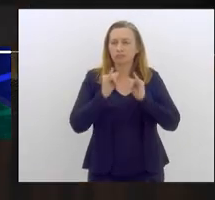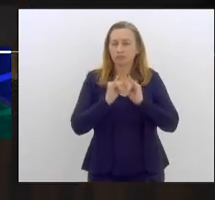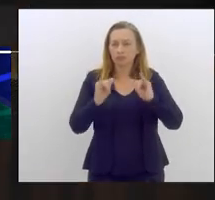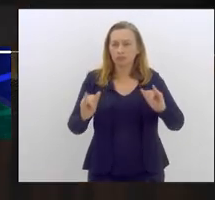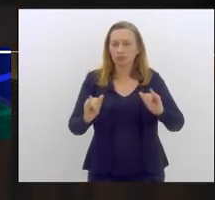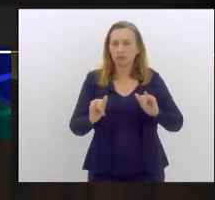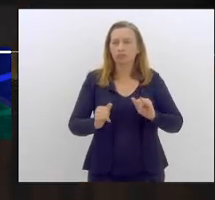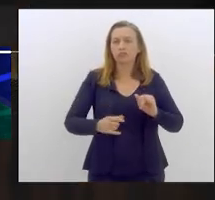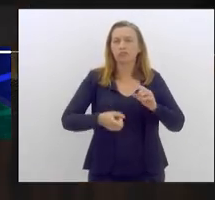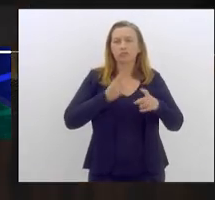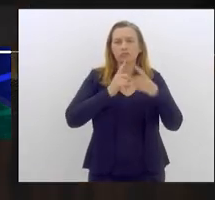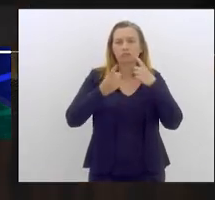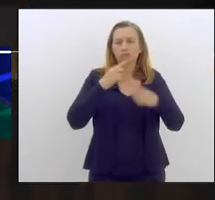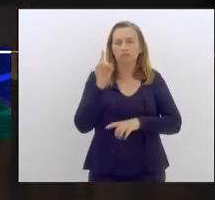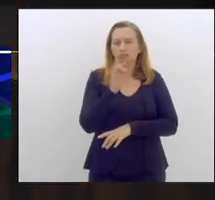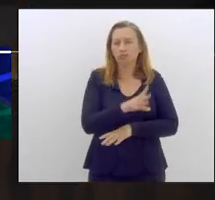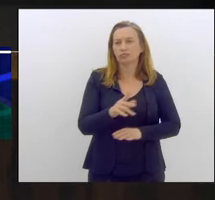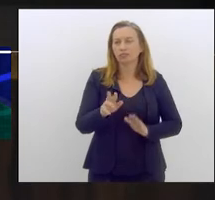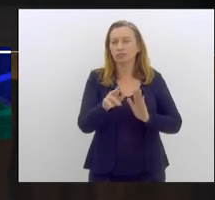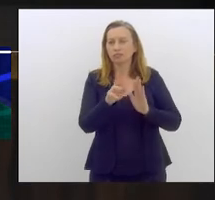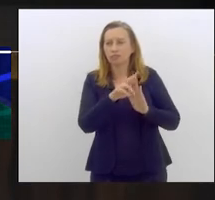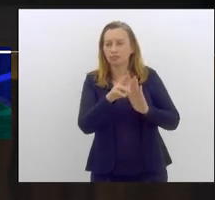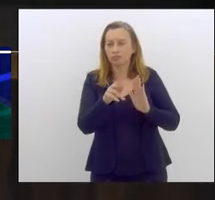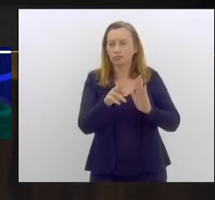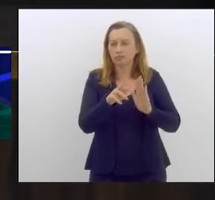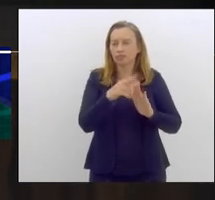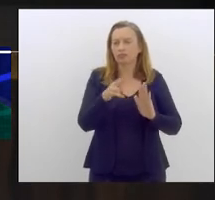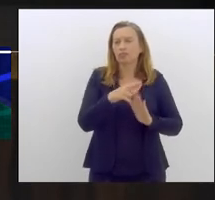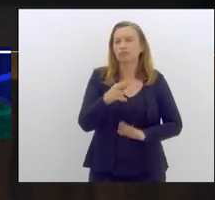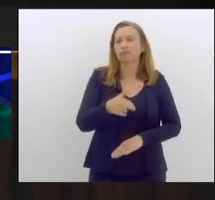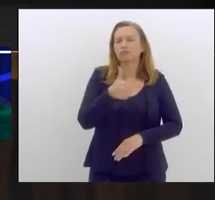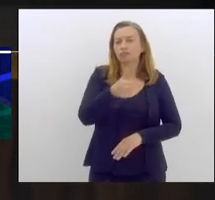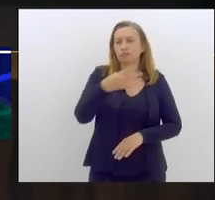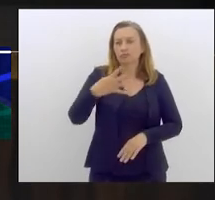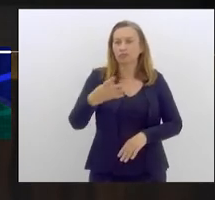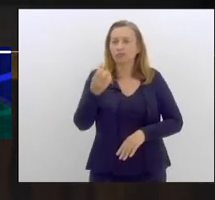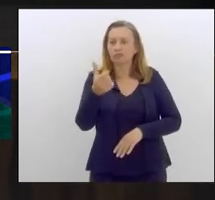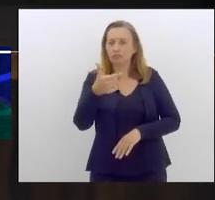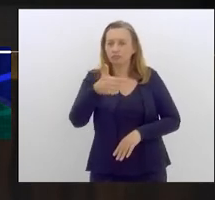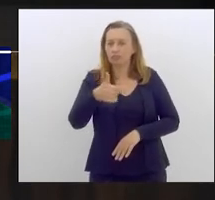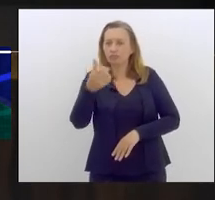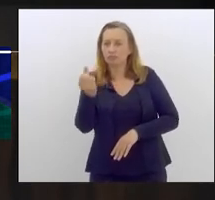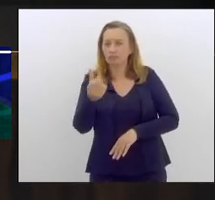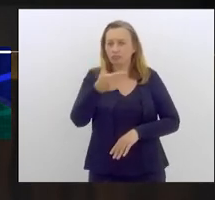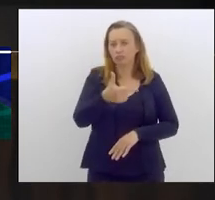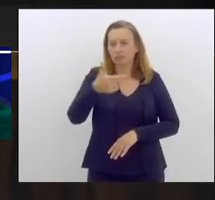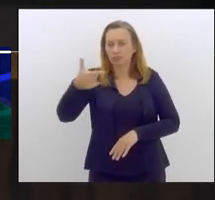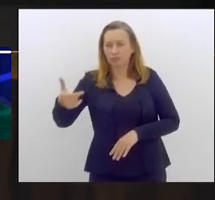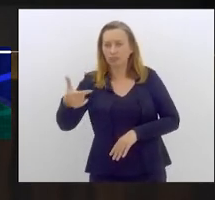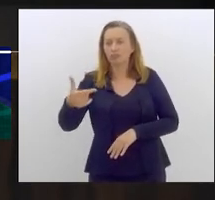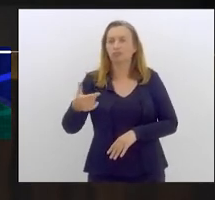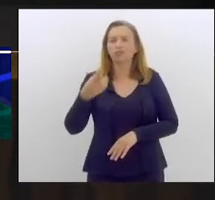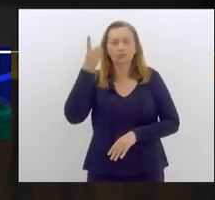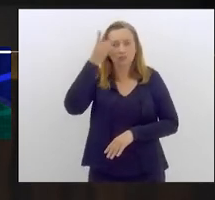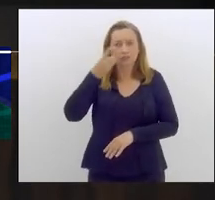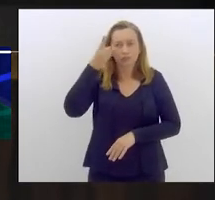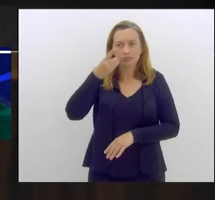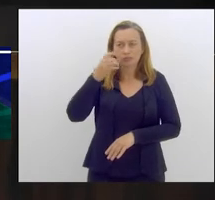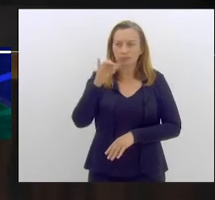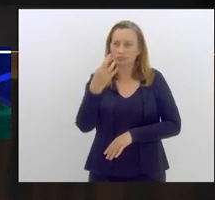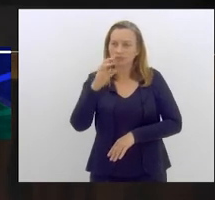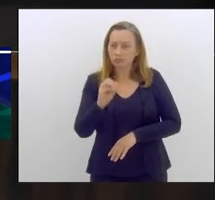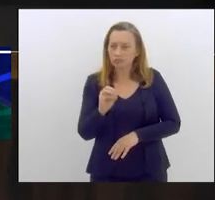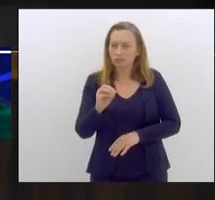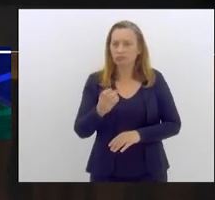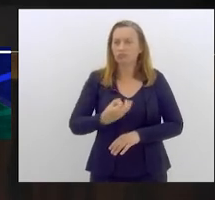Anuncio, em discussão única, projeto de resolução número 1426 de 22, de autoria do deputado Sérgio Lobach, que concede medalha